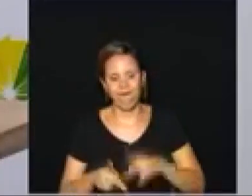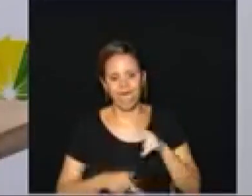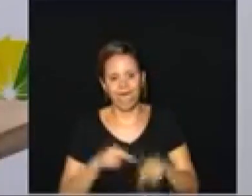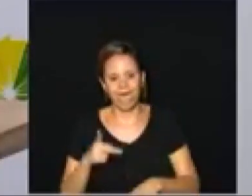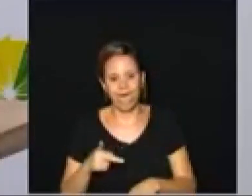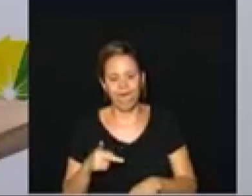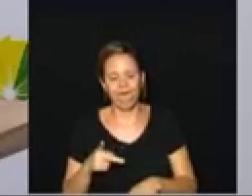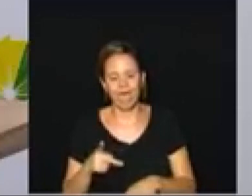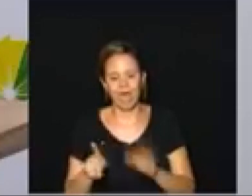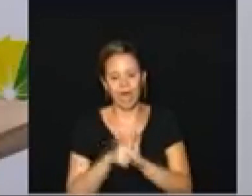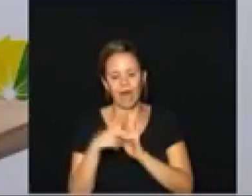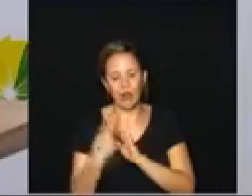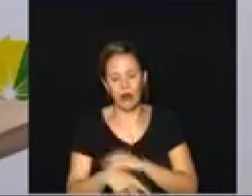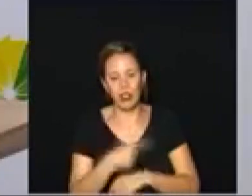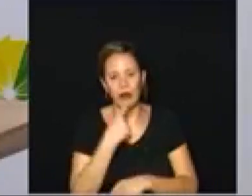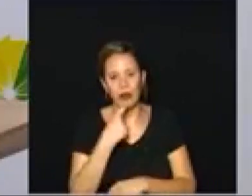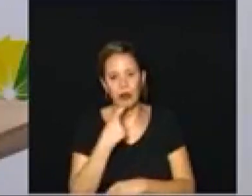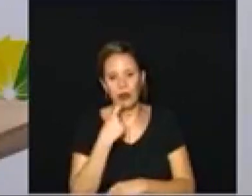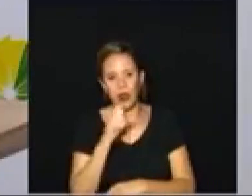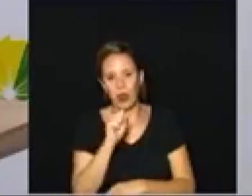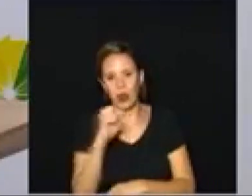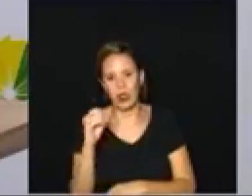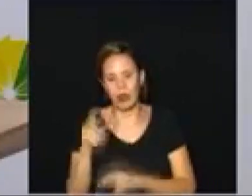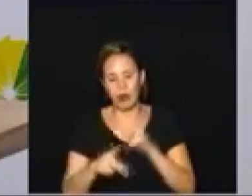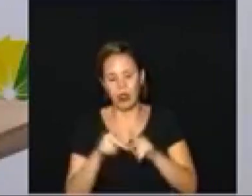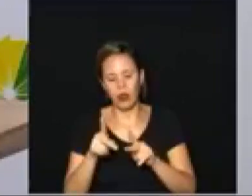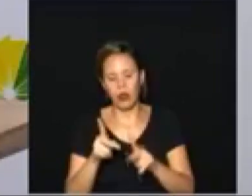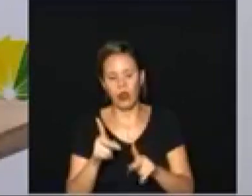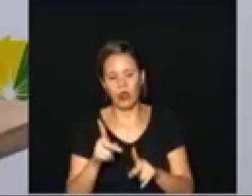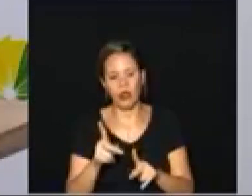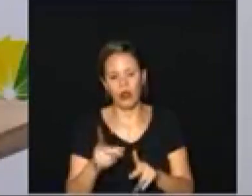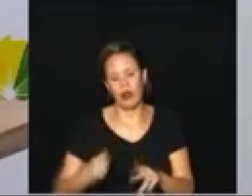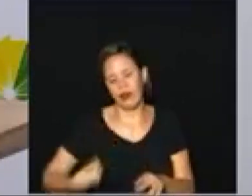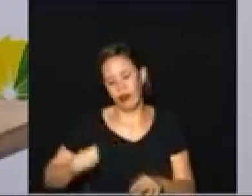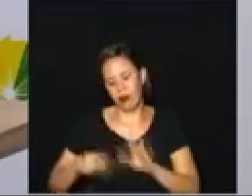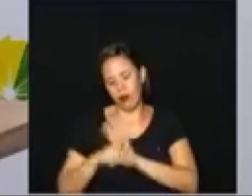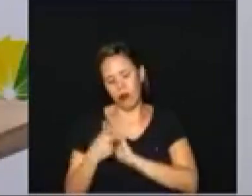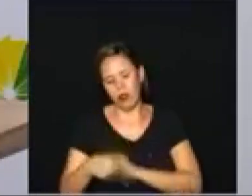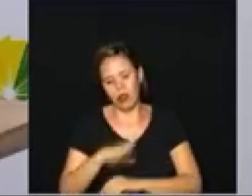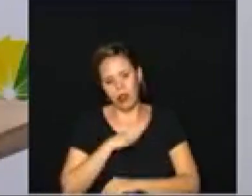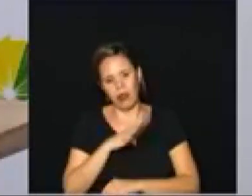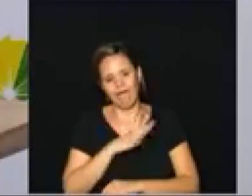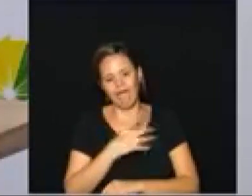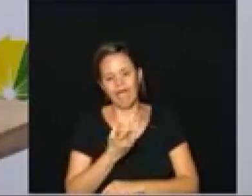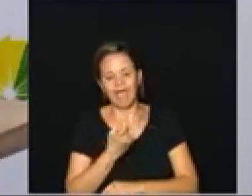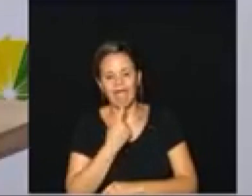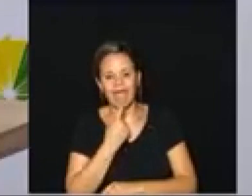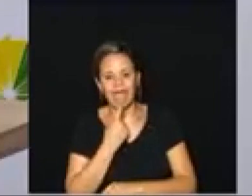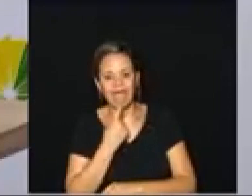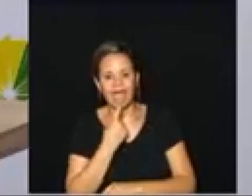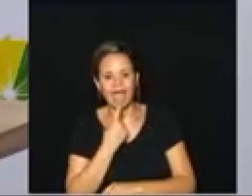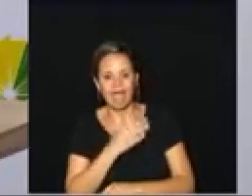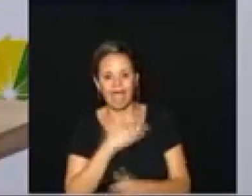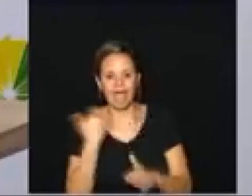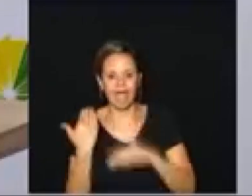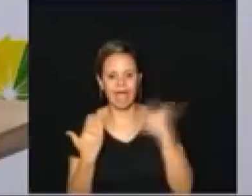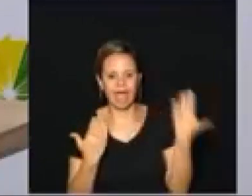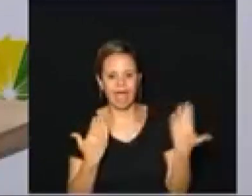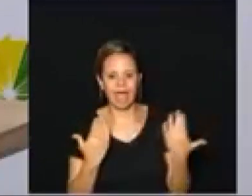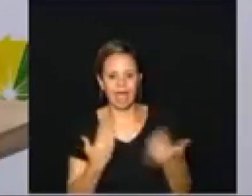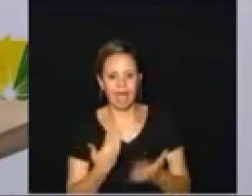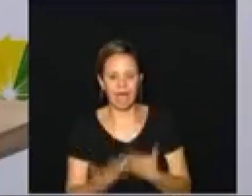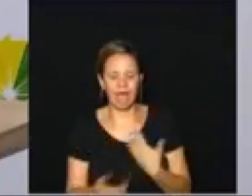80 campineiros ou 80 pessoas que aqui viviam, né, na nossa cidade, perderam a